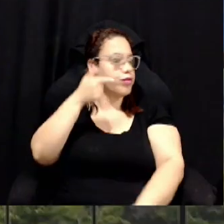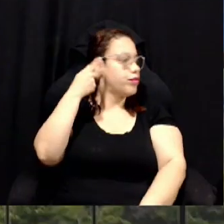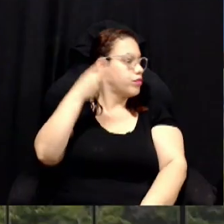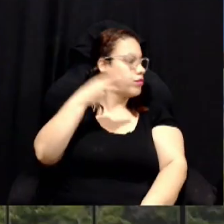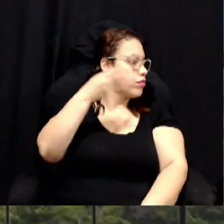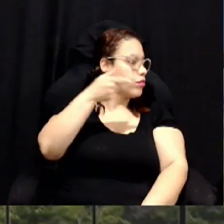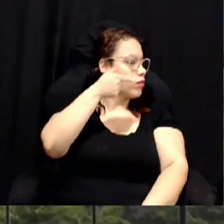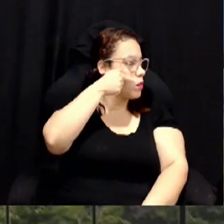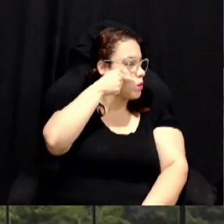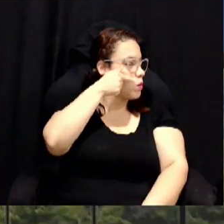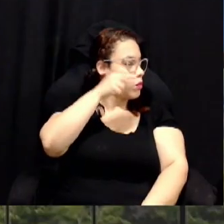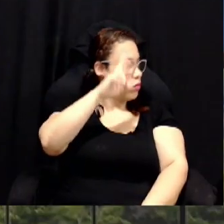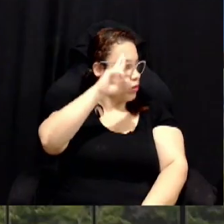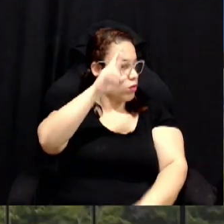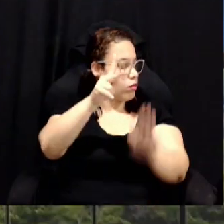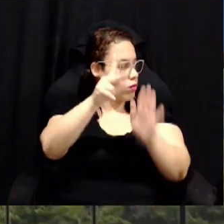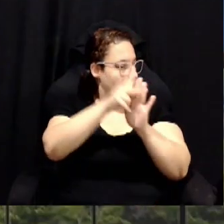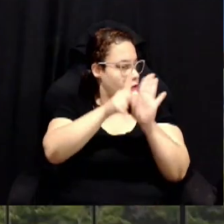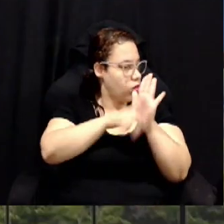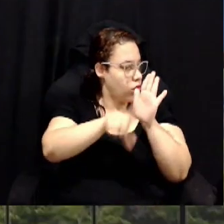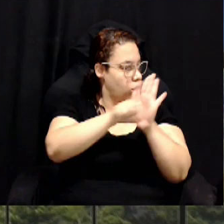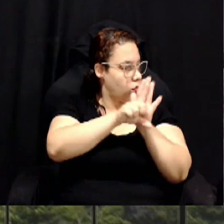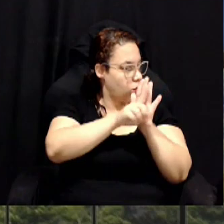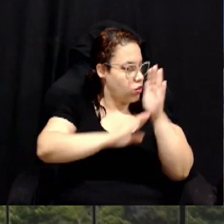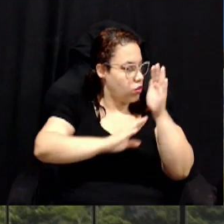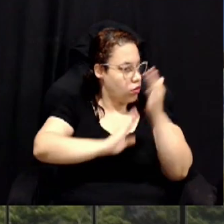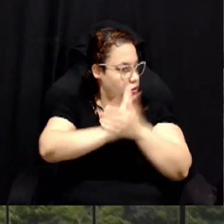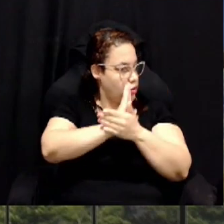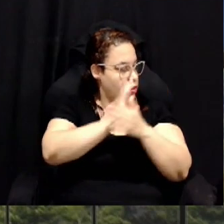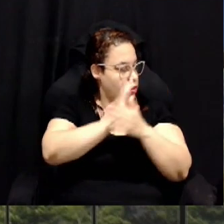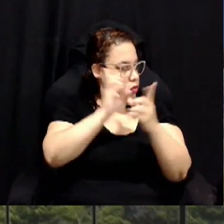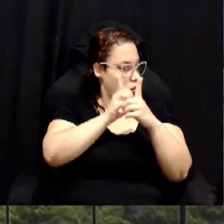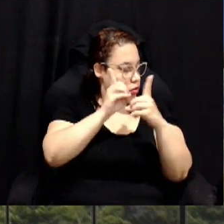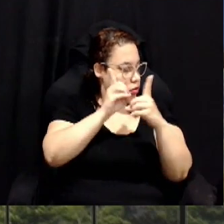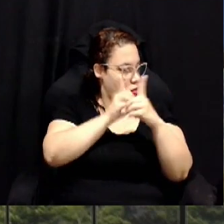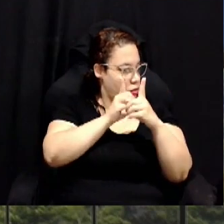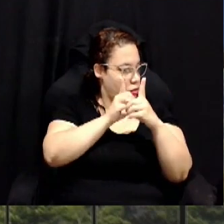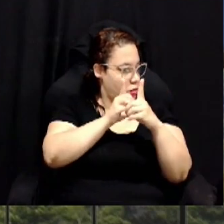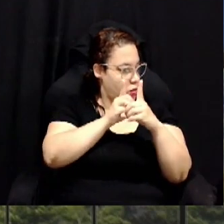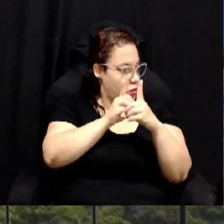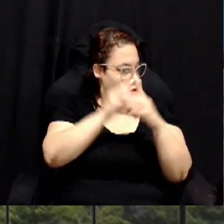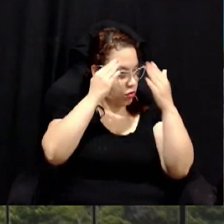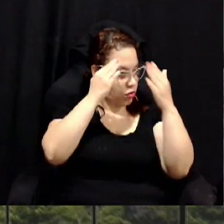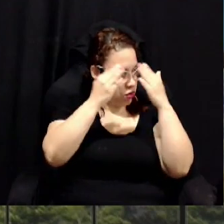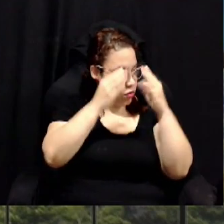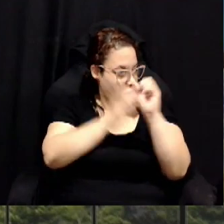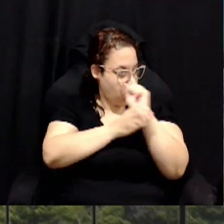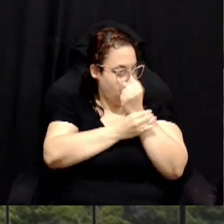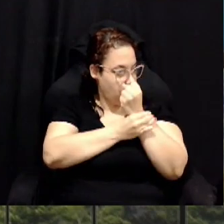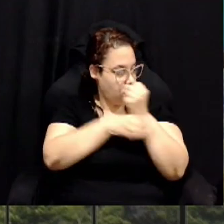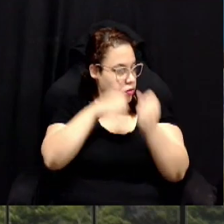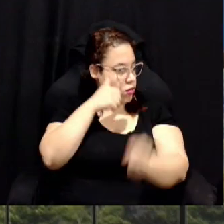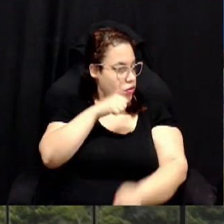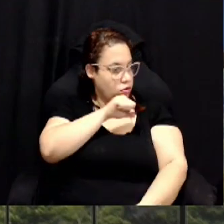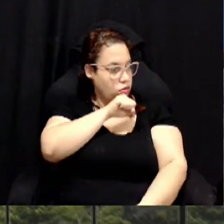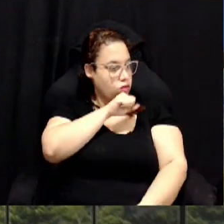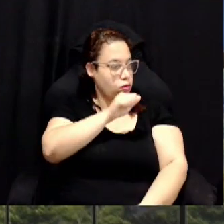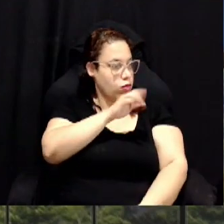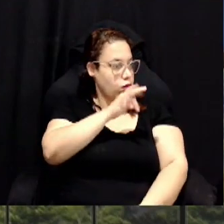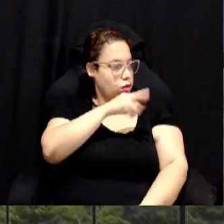um projeto de lei sobre prioridade de atendimento psicossocial e de segurança às mães atípicas que se